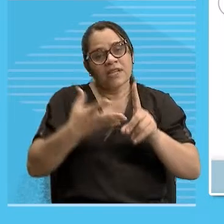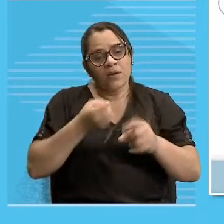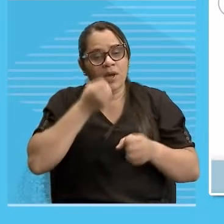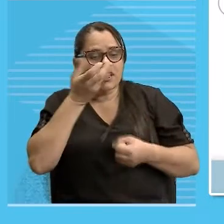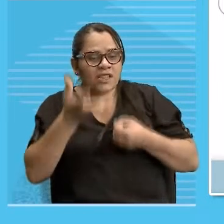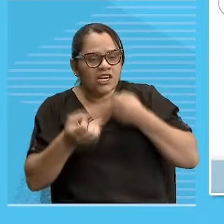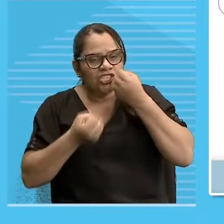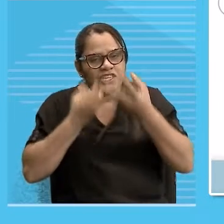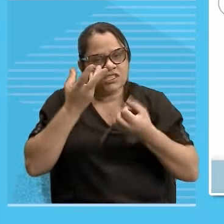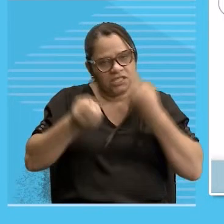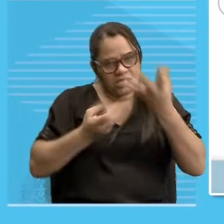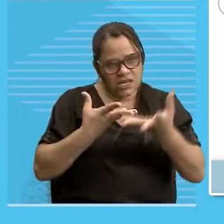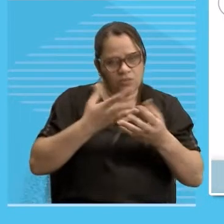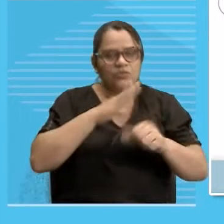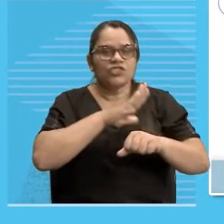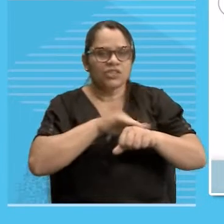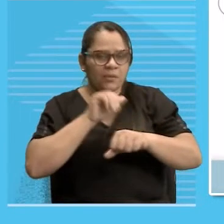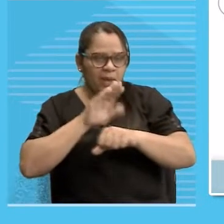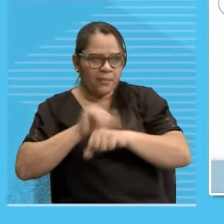chamamento, né?